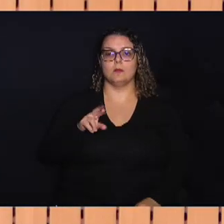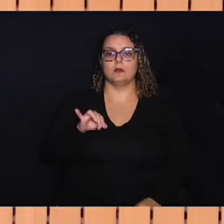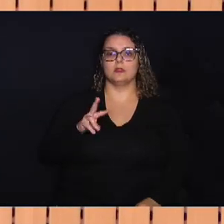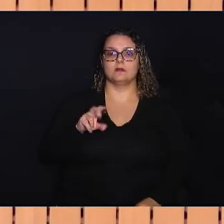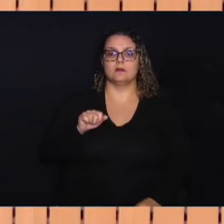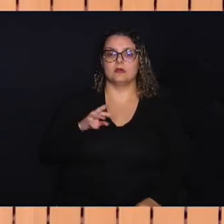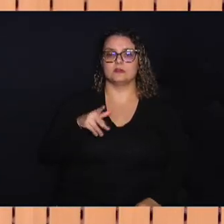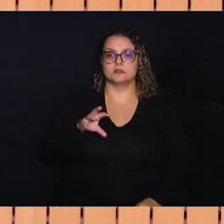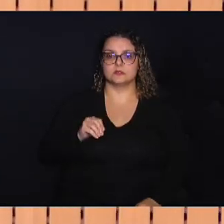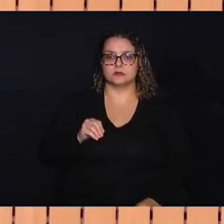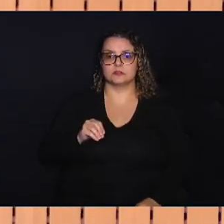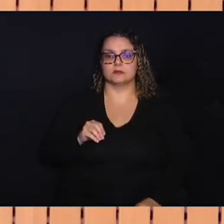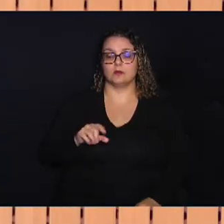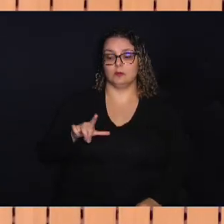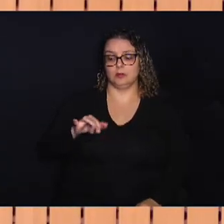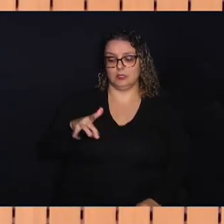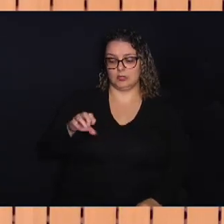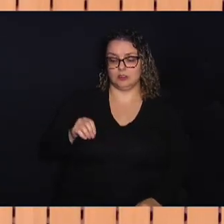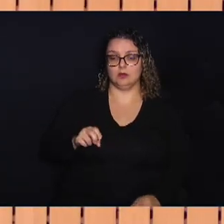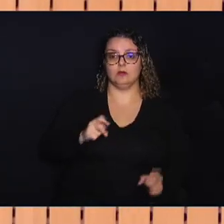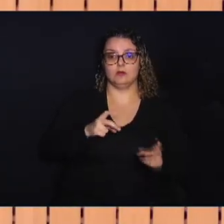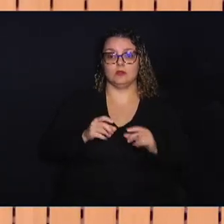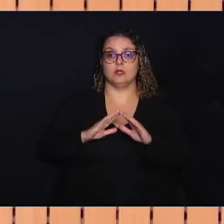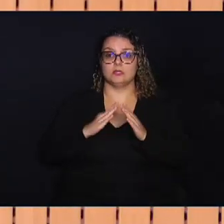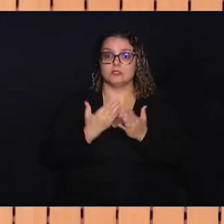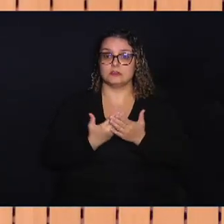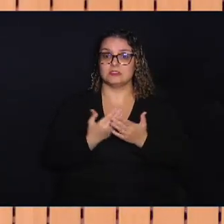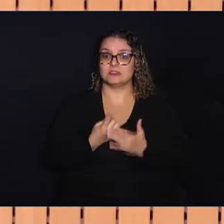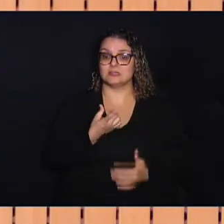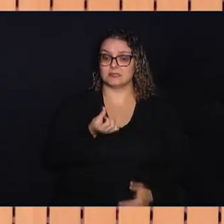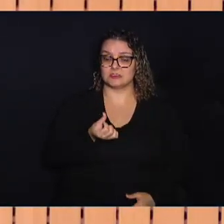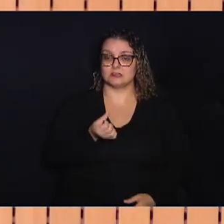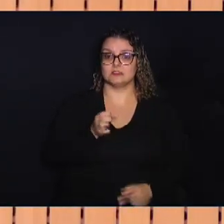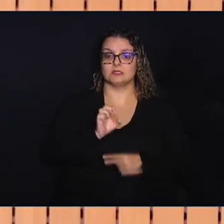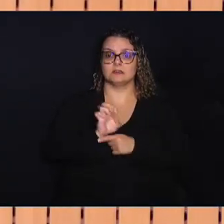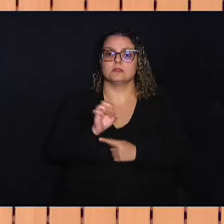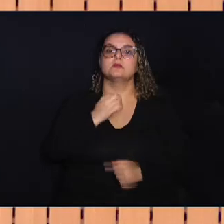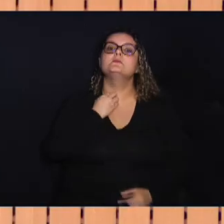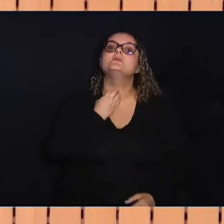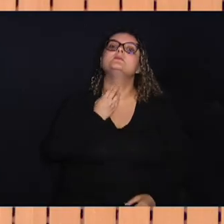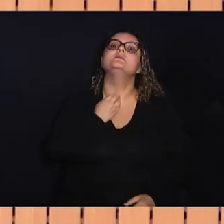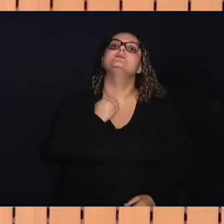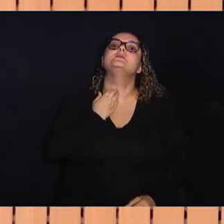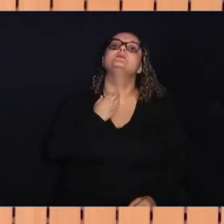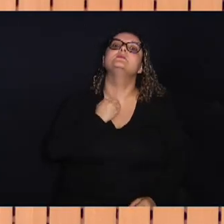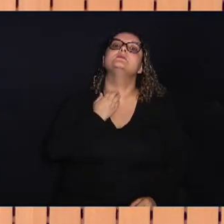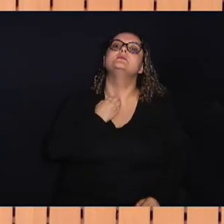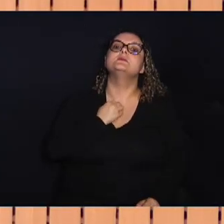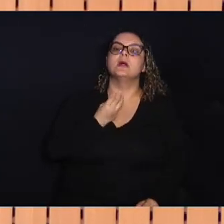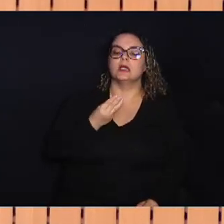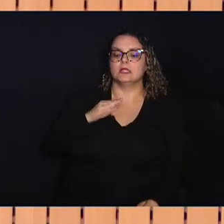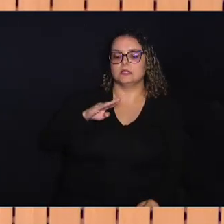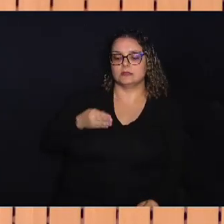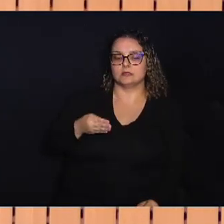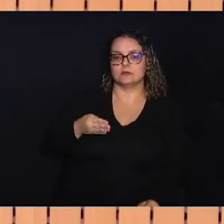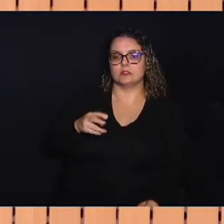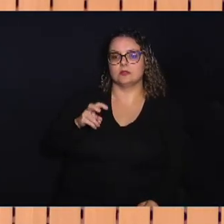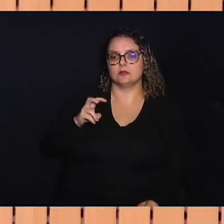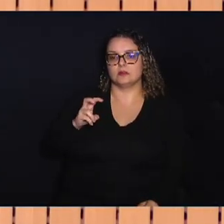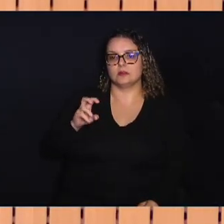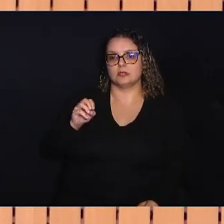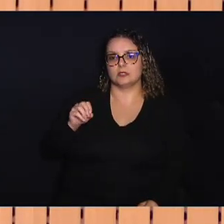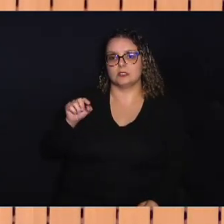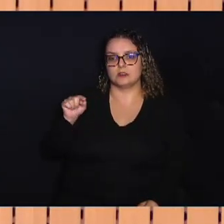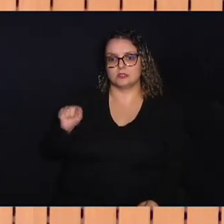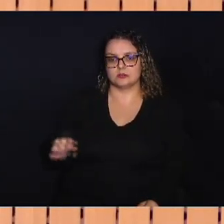ele vendeu 16 escolas estaduais a preço de 3,5 bilhões de reais. Dinheiro